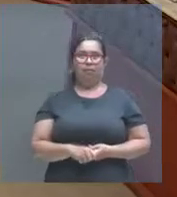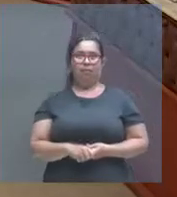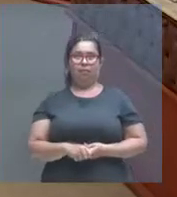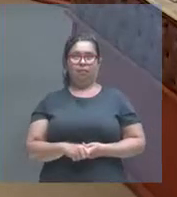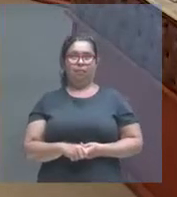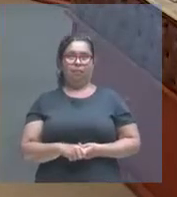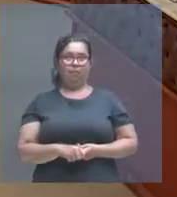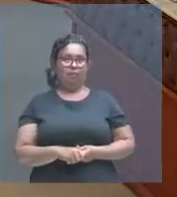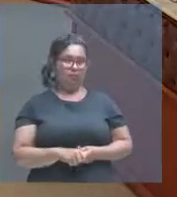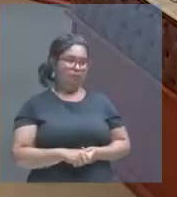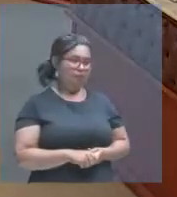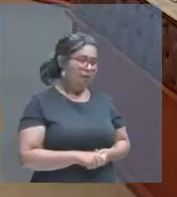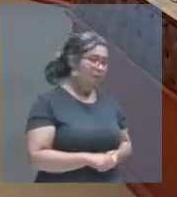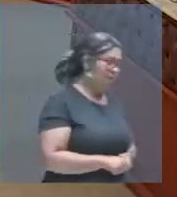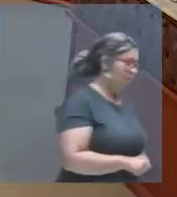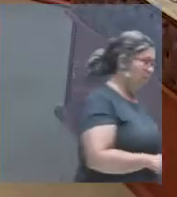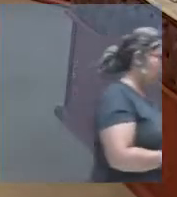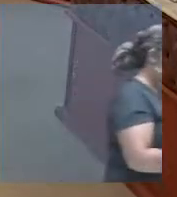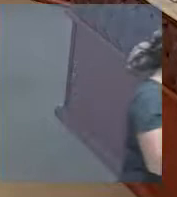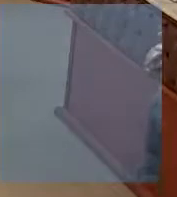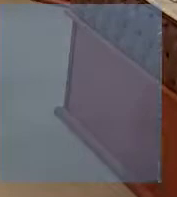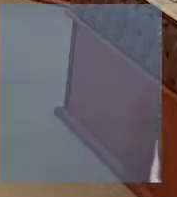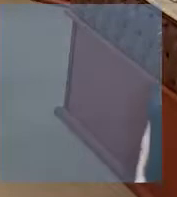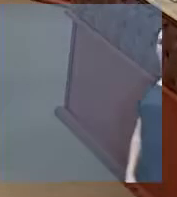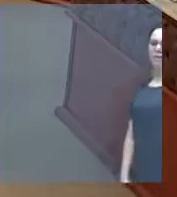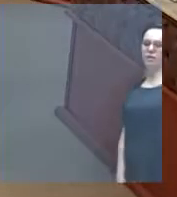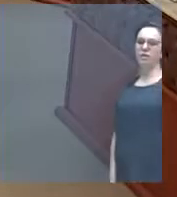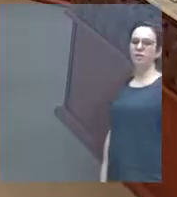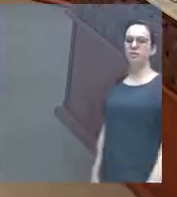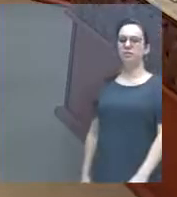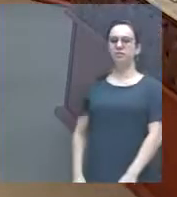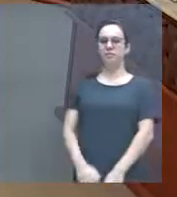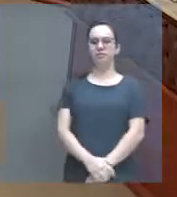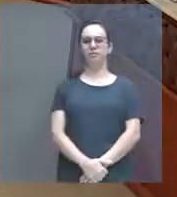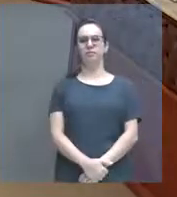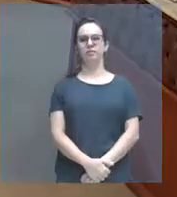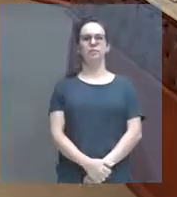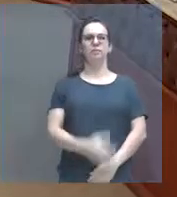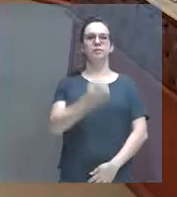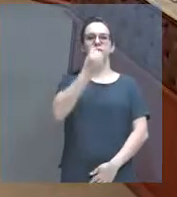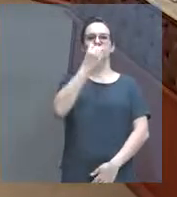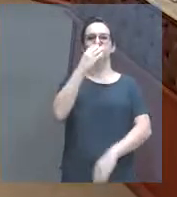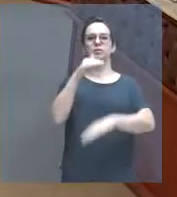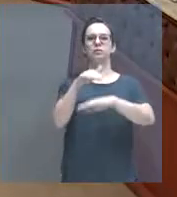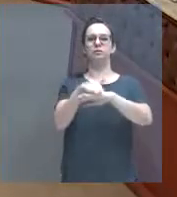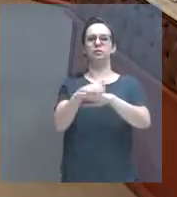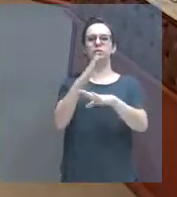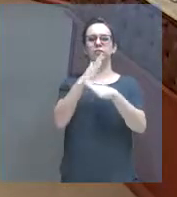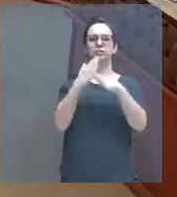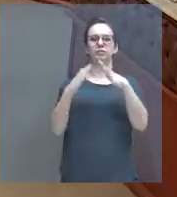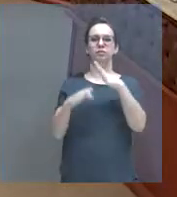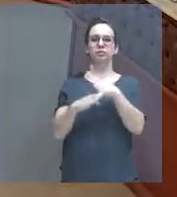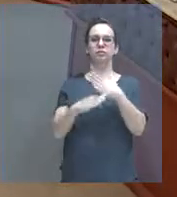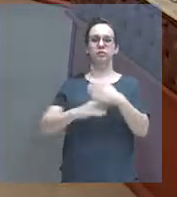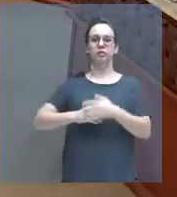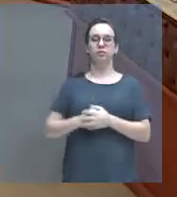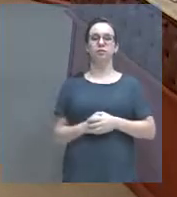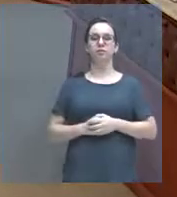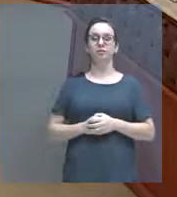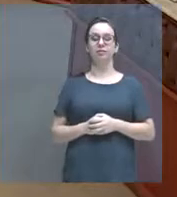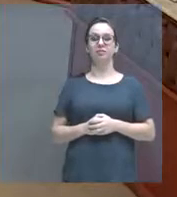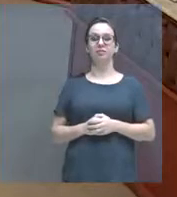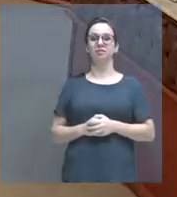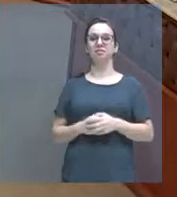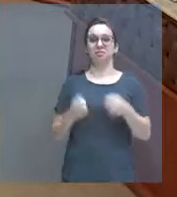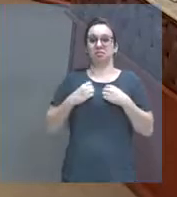vontade. Alô, alô. Boa noite a todos. Fui pego de surpresa aqui